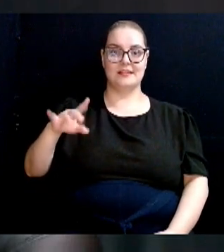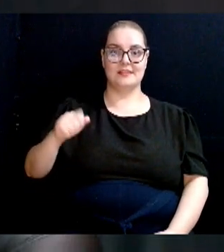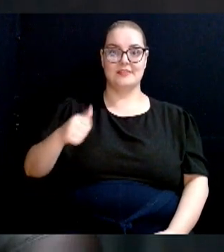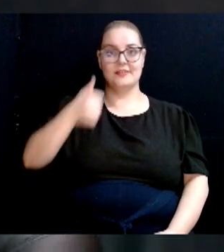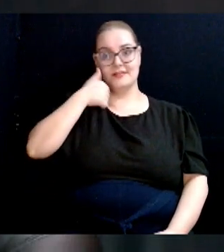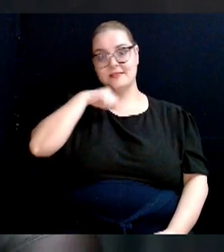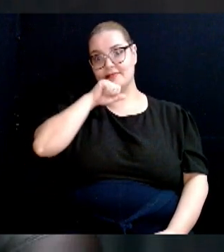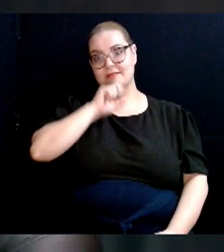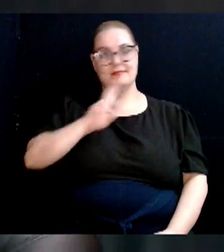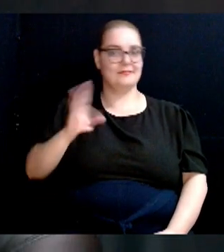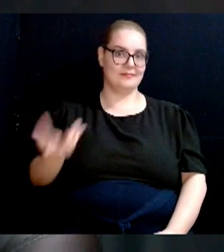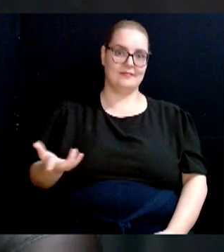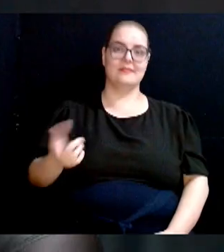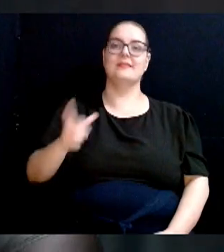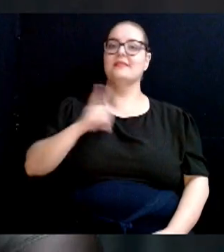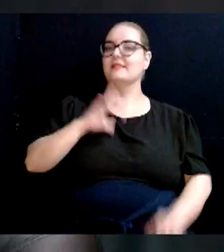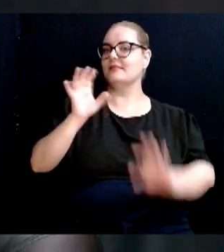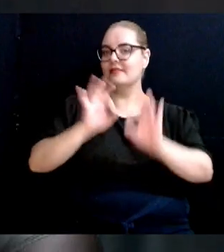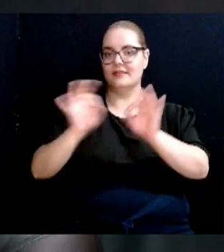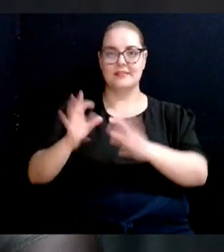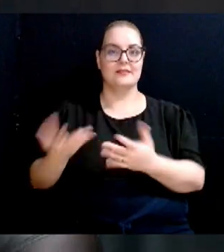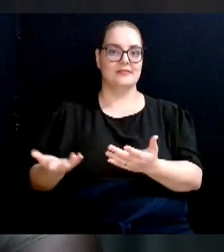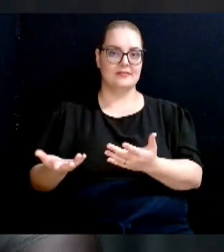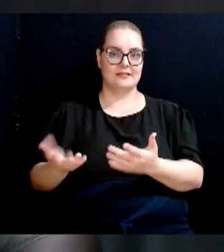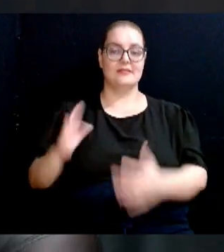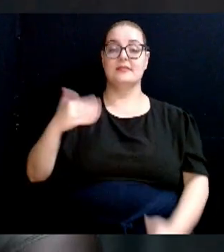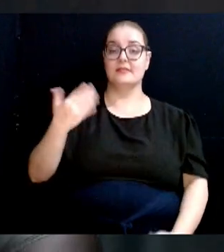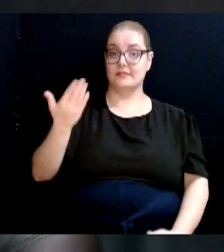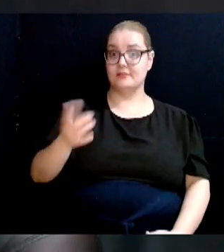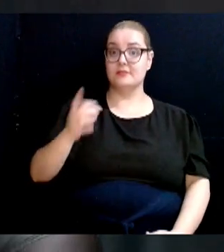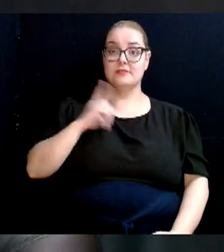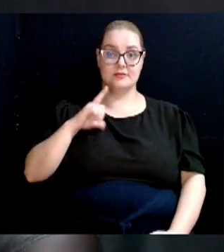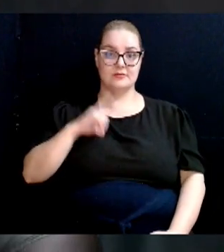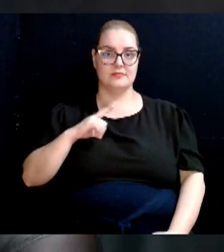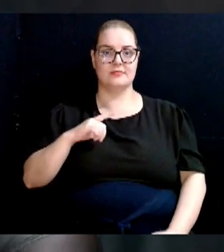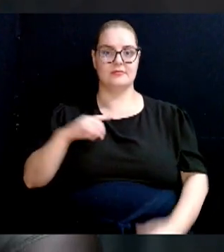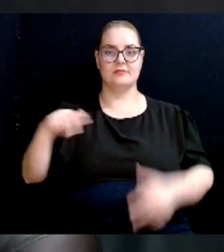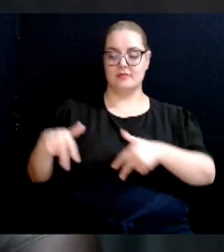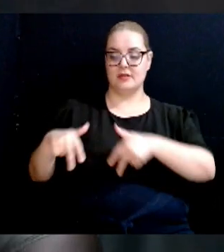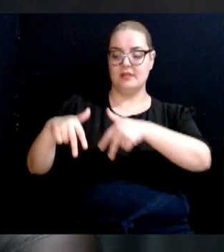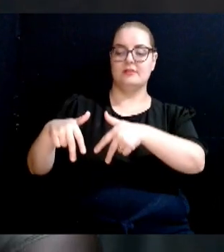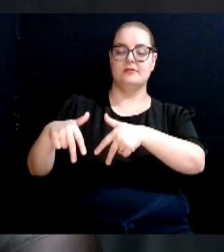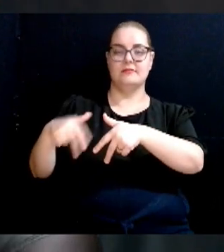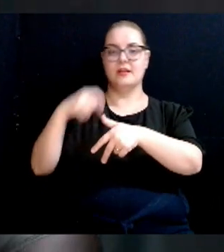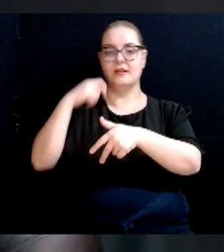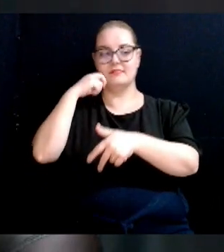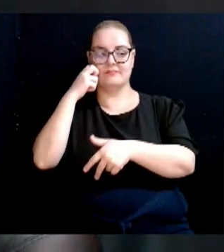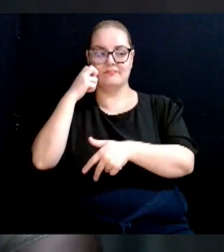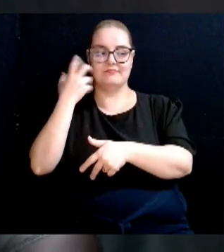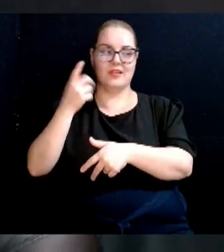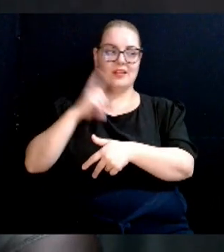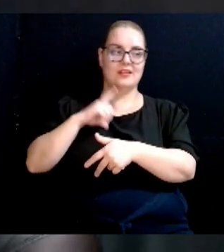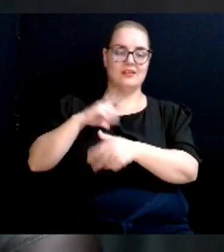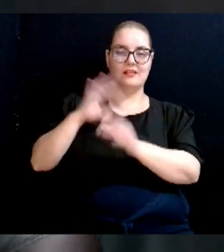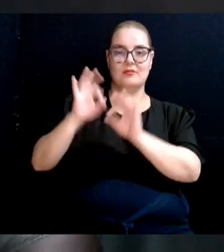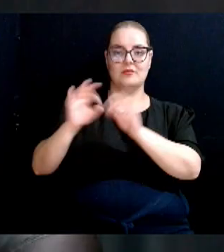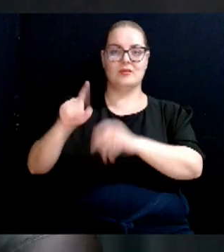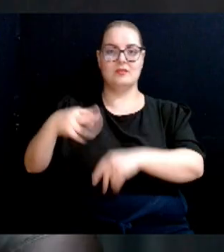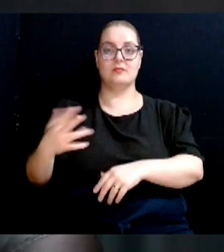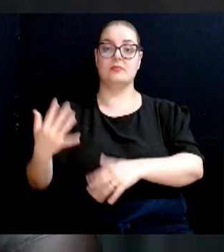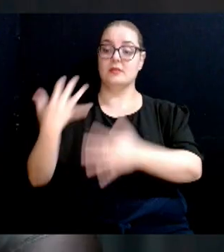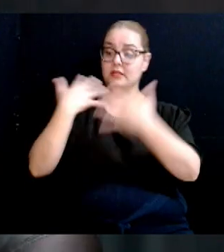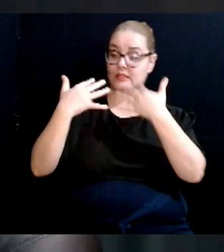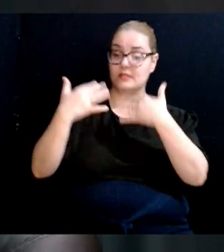que ter projetos, e quando você tem a pessoa do seu lado que está tímida, pensando se vou ter ou não, ela também se inspira em você,